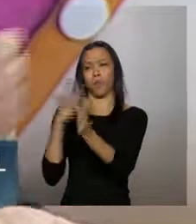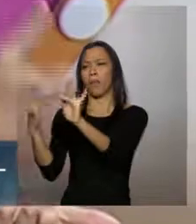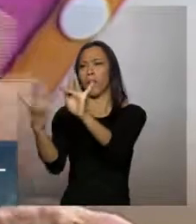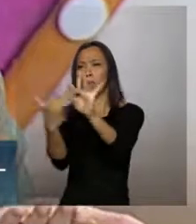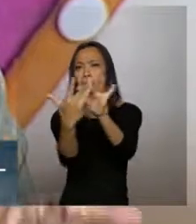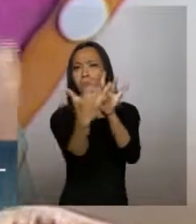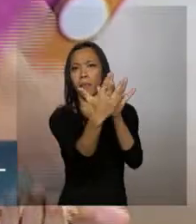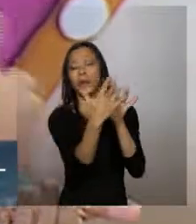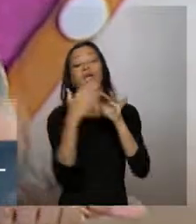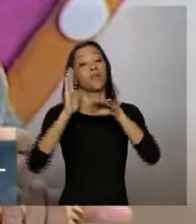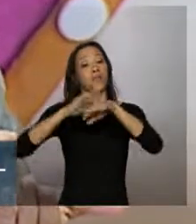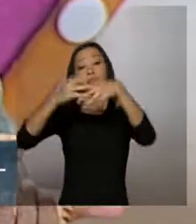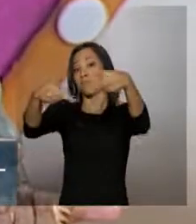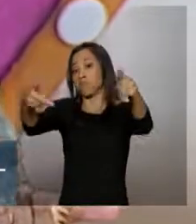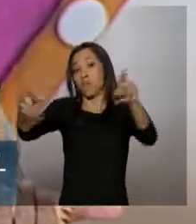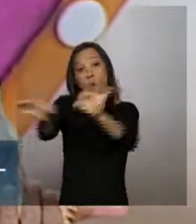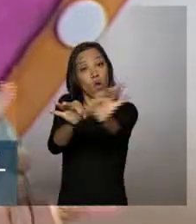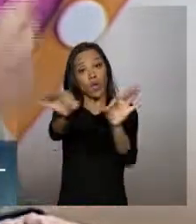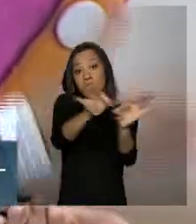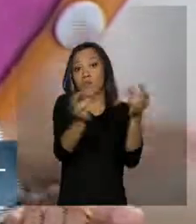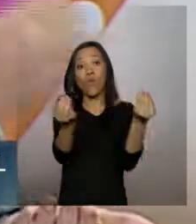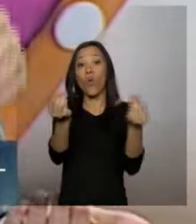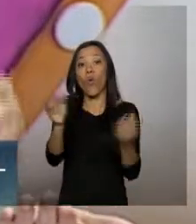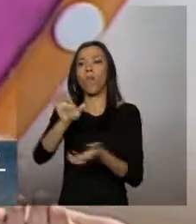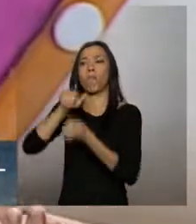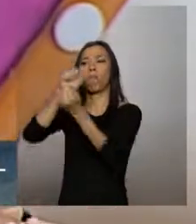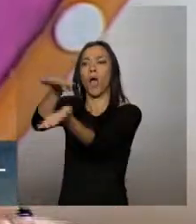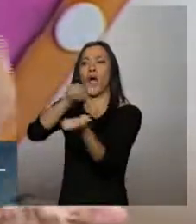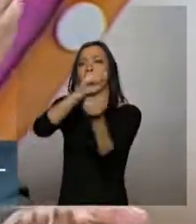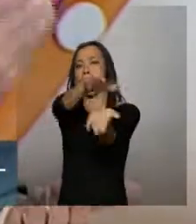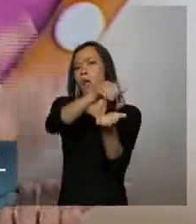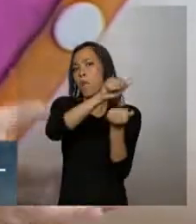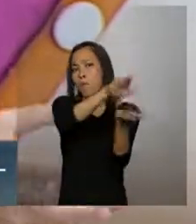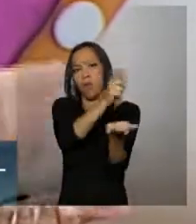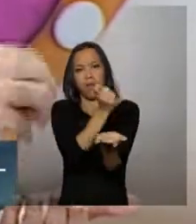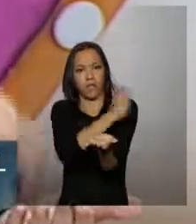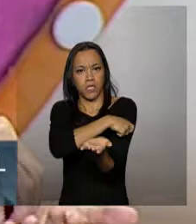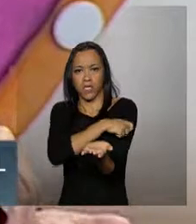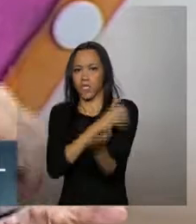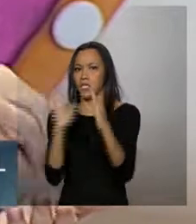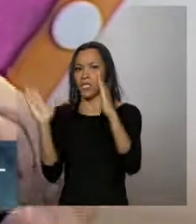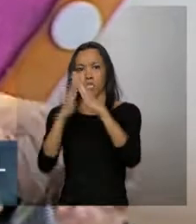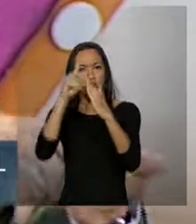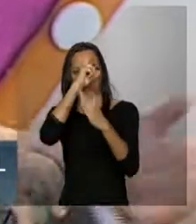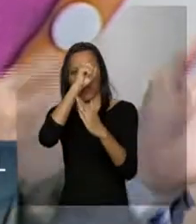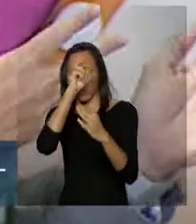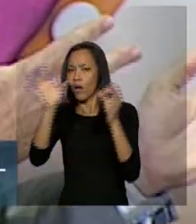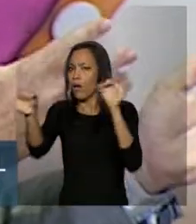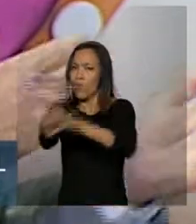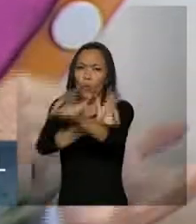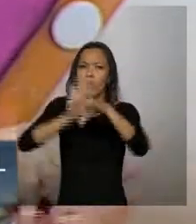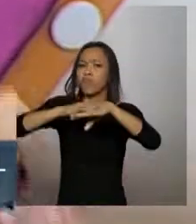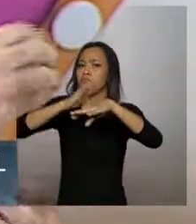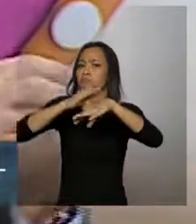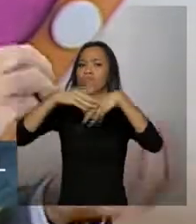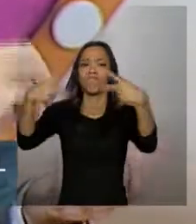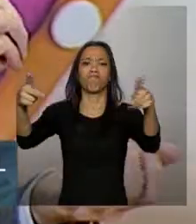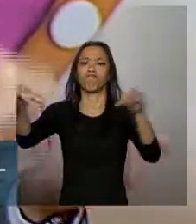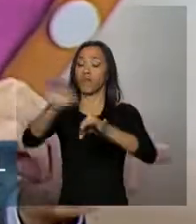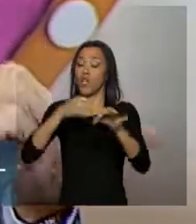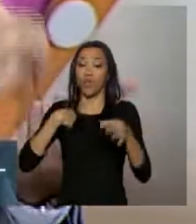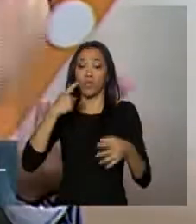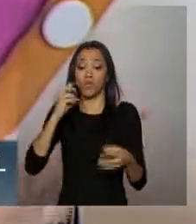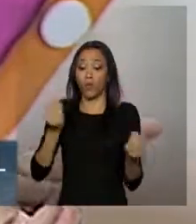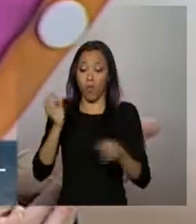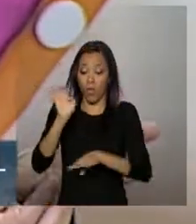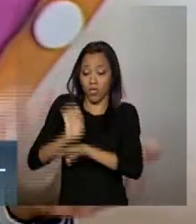estrutura de logística, de distribuição, ou direto aos postos, ou a distribuição regional. Eu não sei como é o caso do Rio Grande do Sul, se